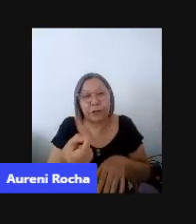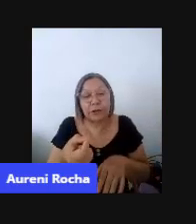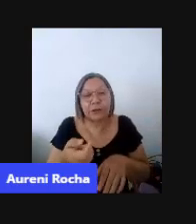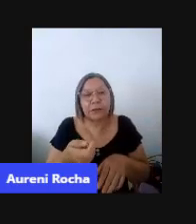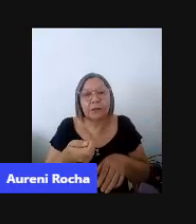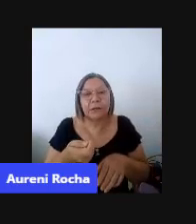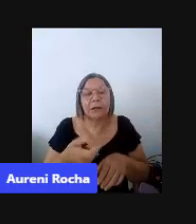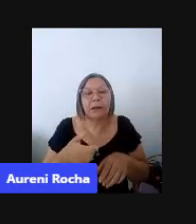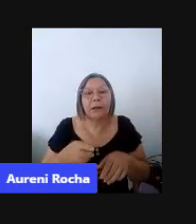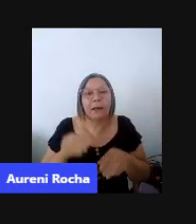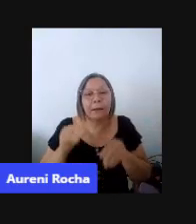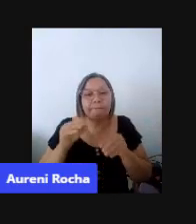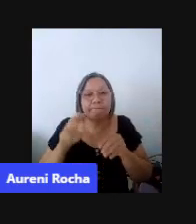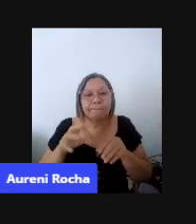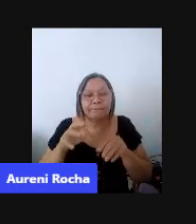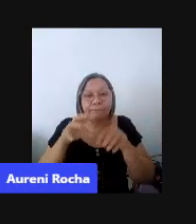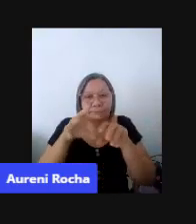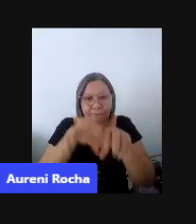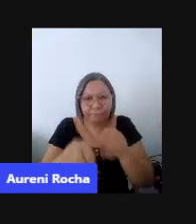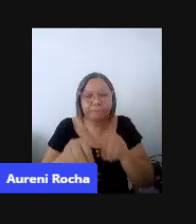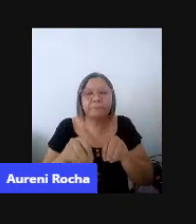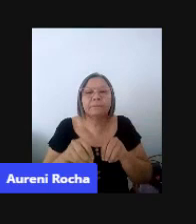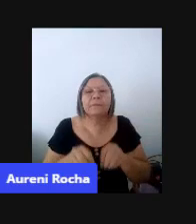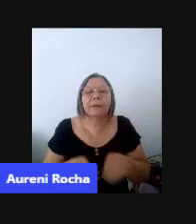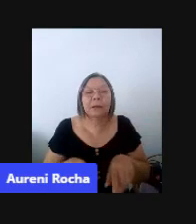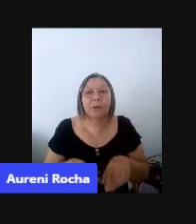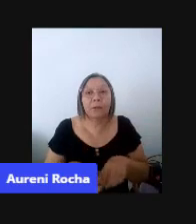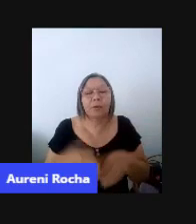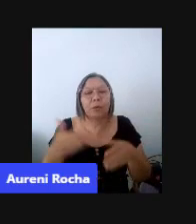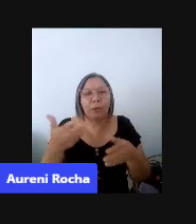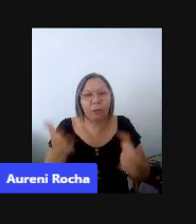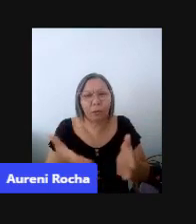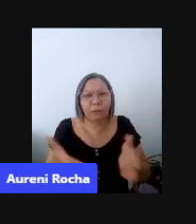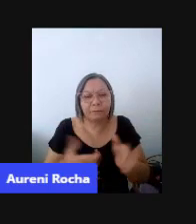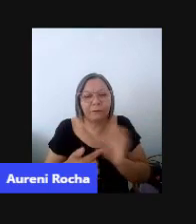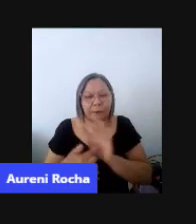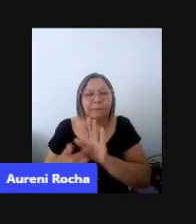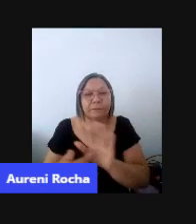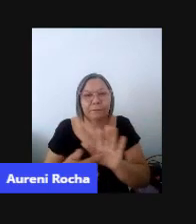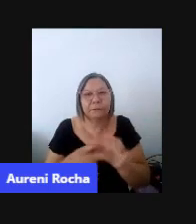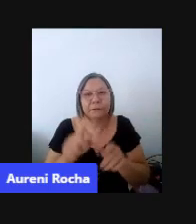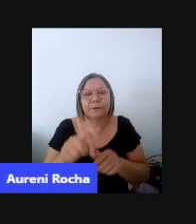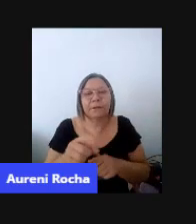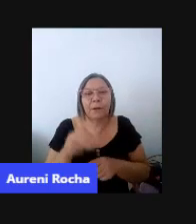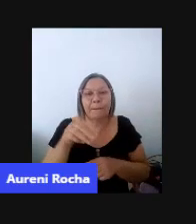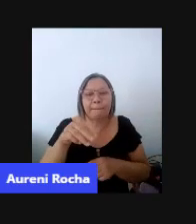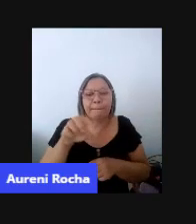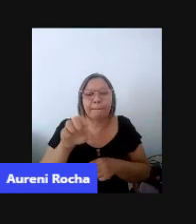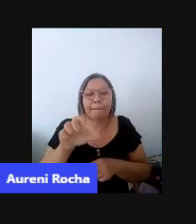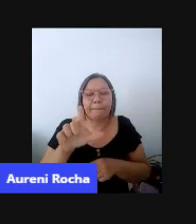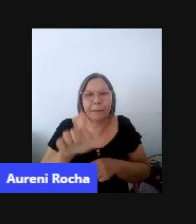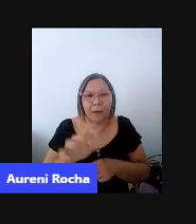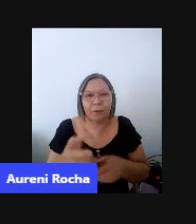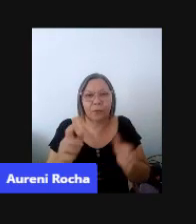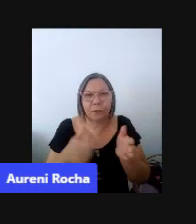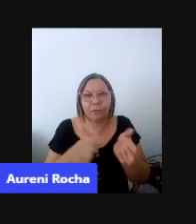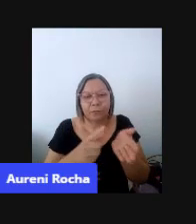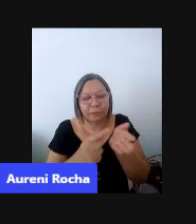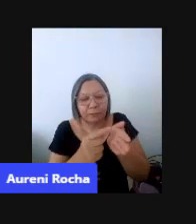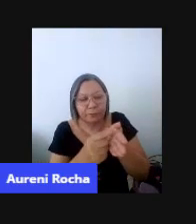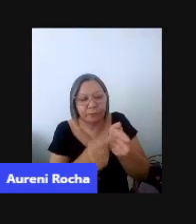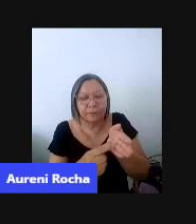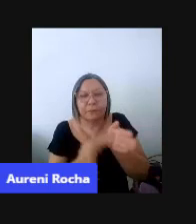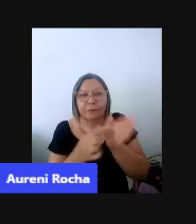mercado um mel com selo amigo do tatu canastra. Ampliamos também o projeto para o Cerrado,